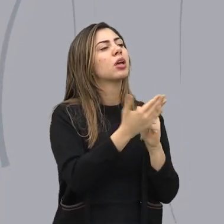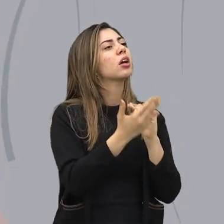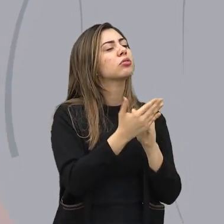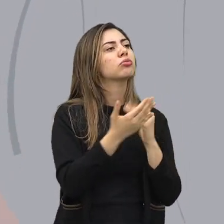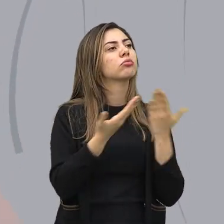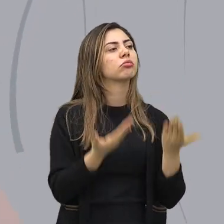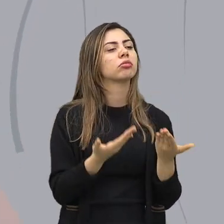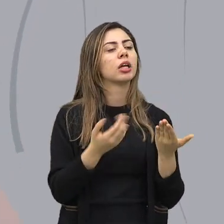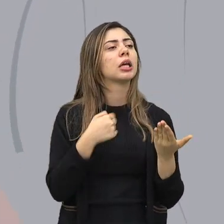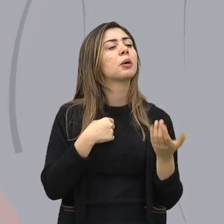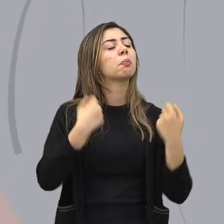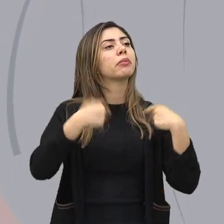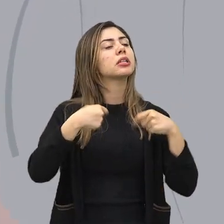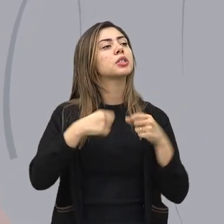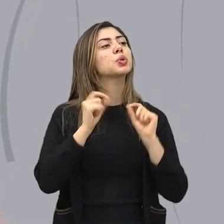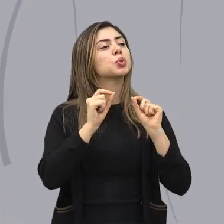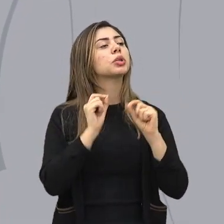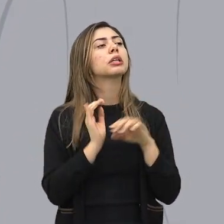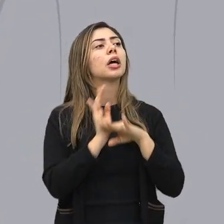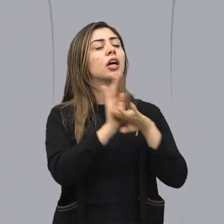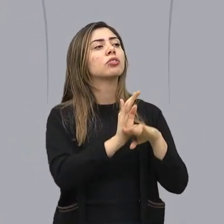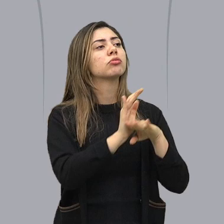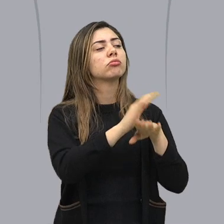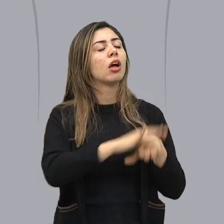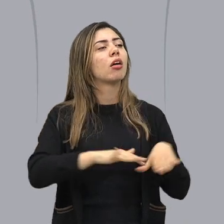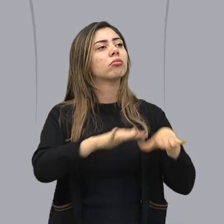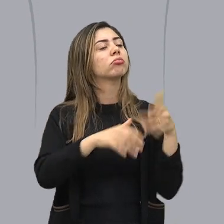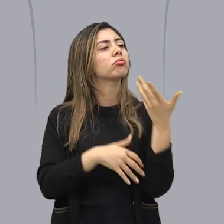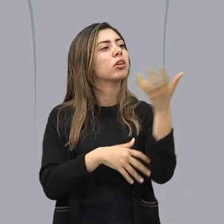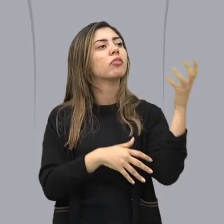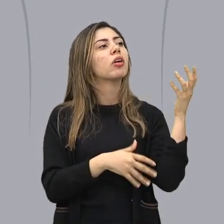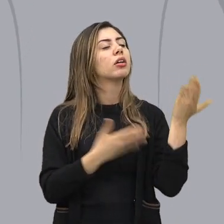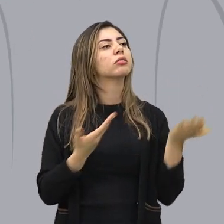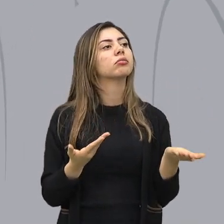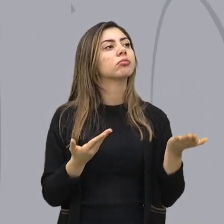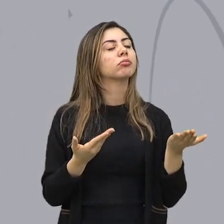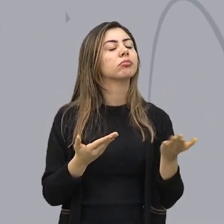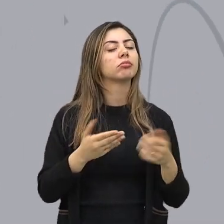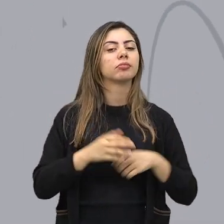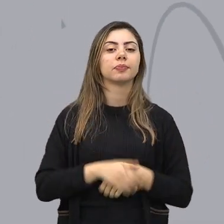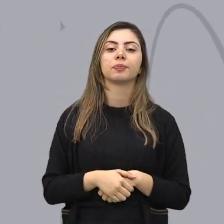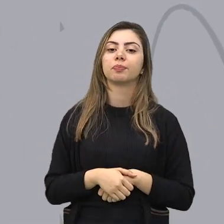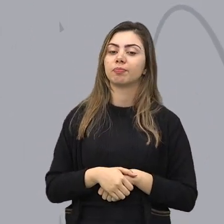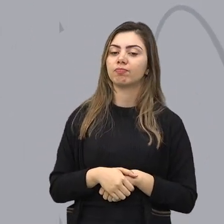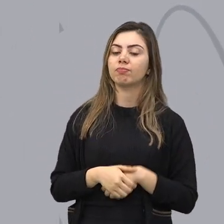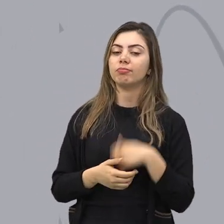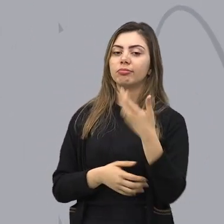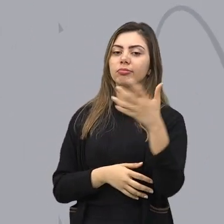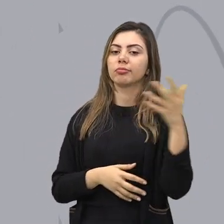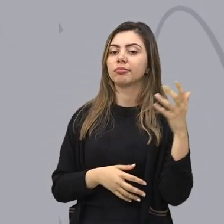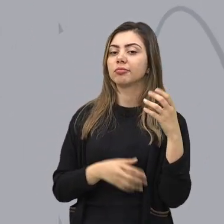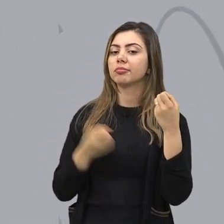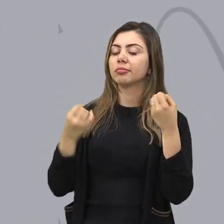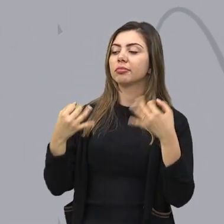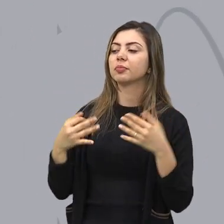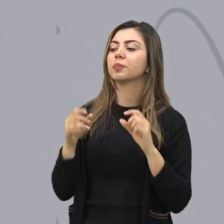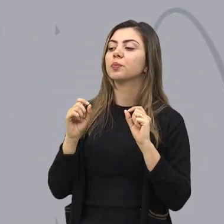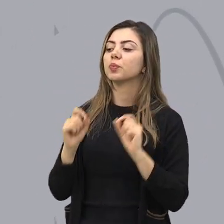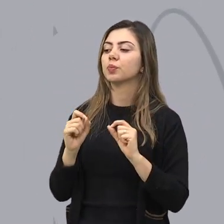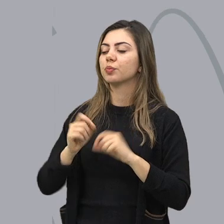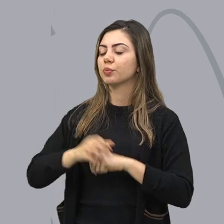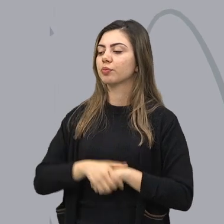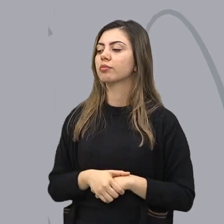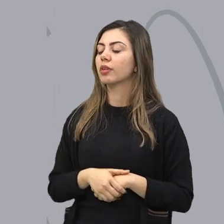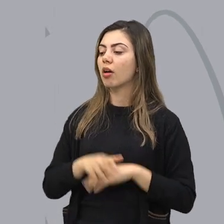sábia. O que devo fazer para salvar nossa casa? Indagou. A árvore murmurou palavras antigas,